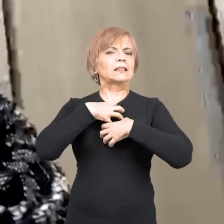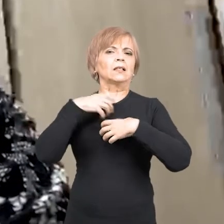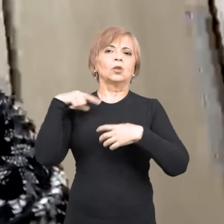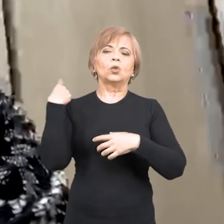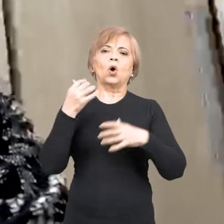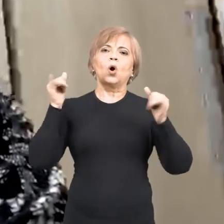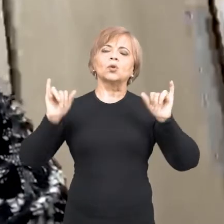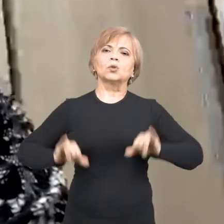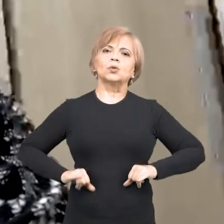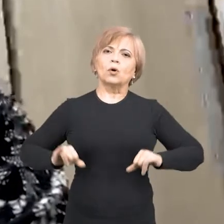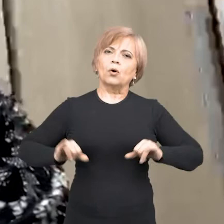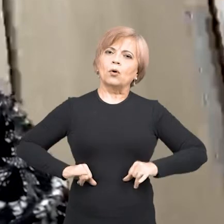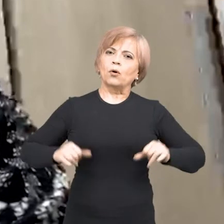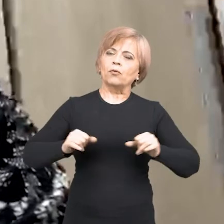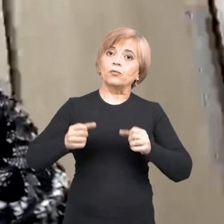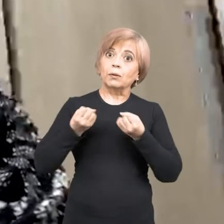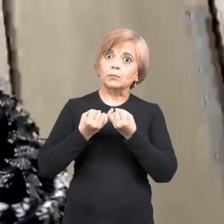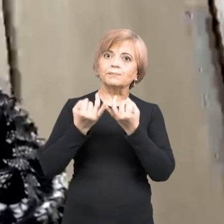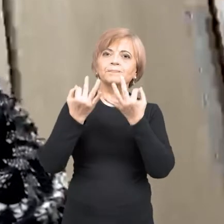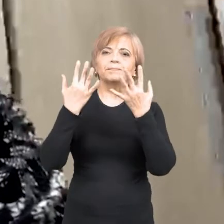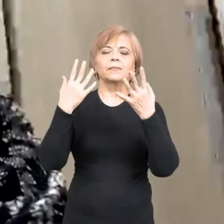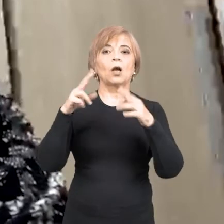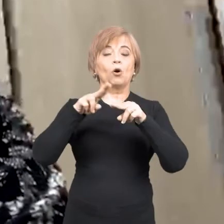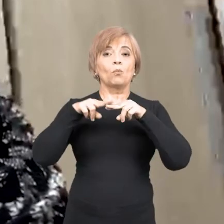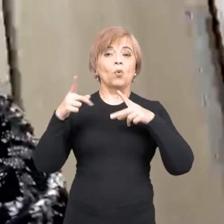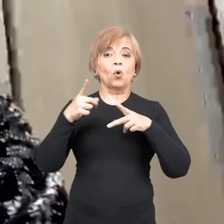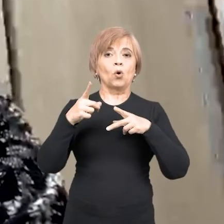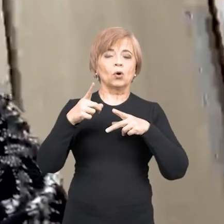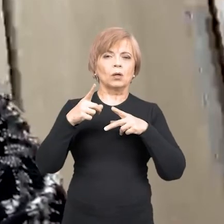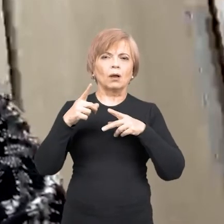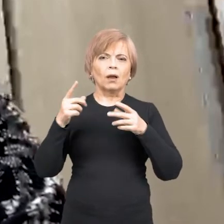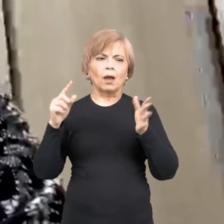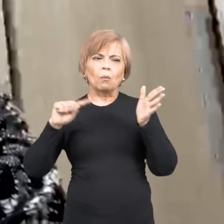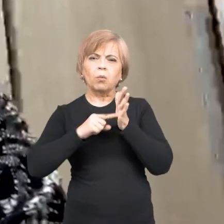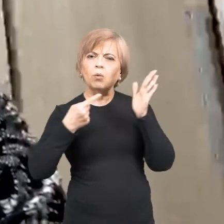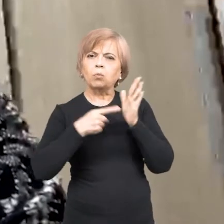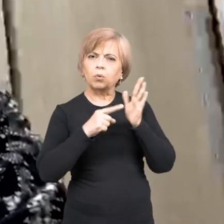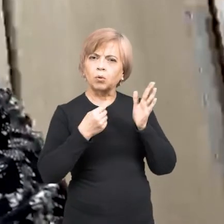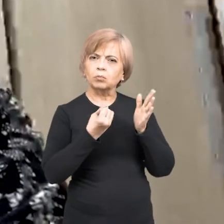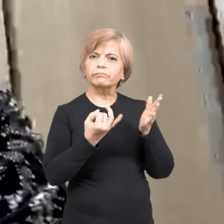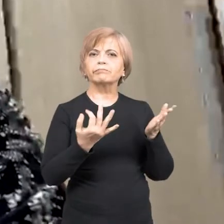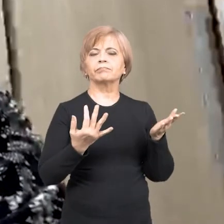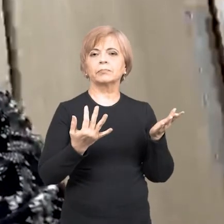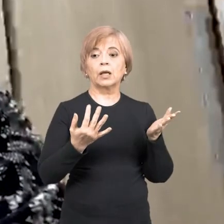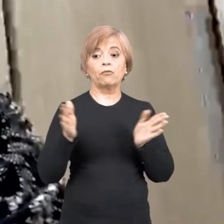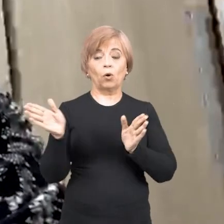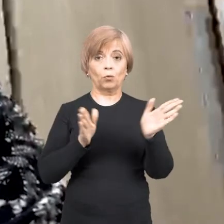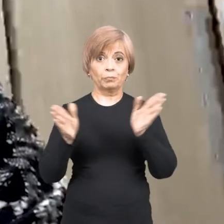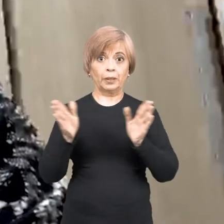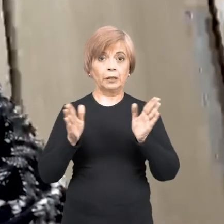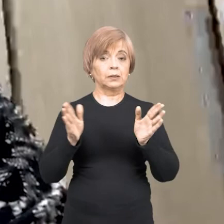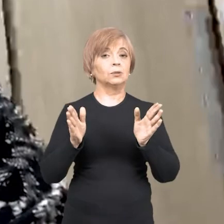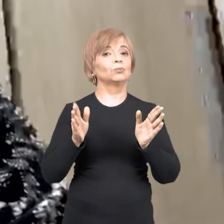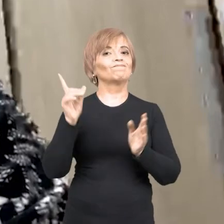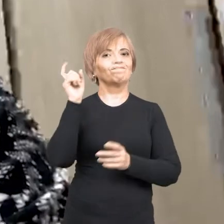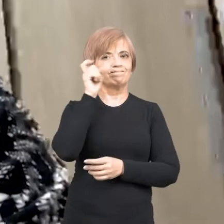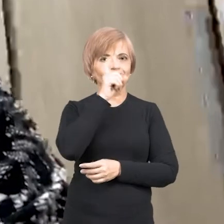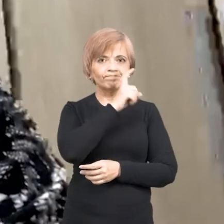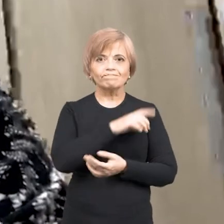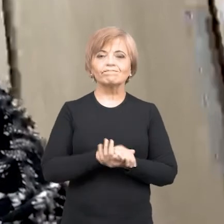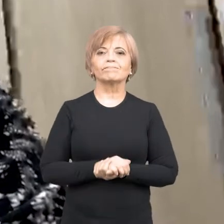sofremos muitas questões com relação à subnotificação dos casos, né? Então foi um período bastante